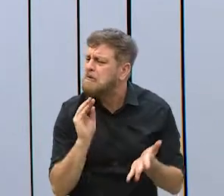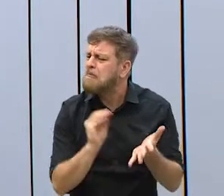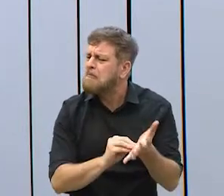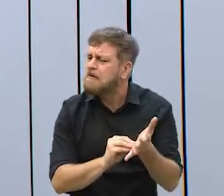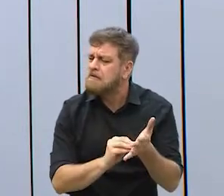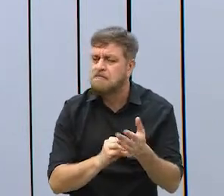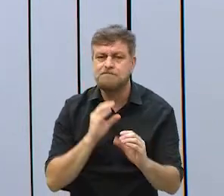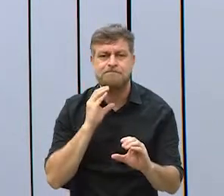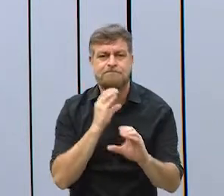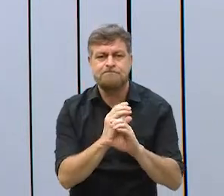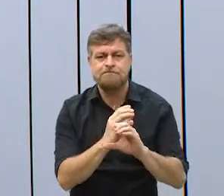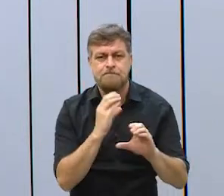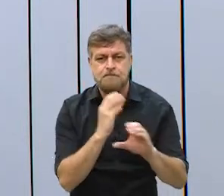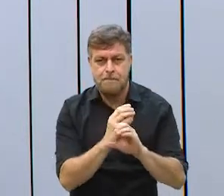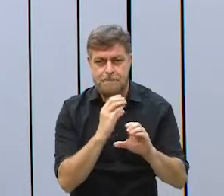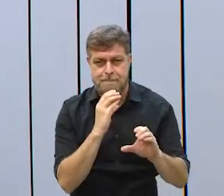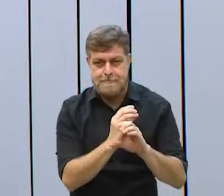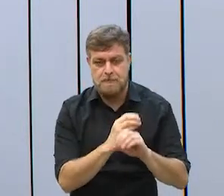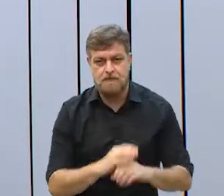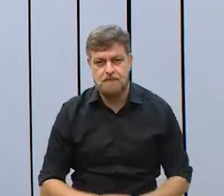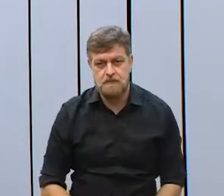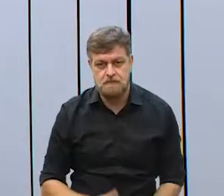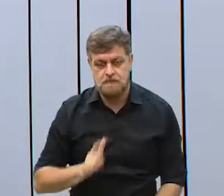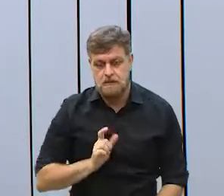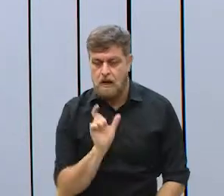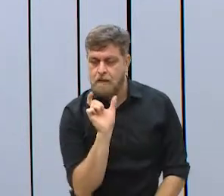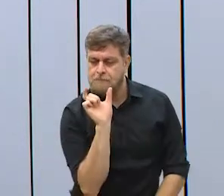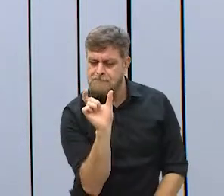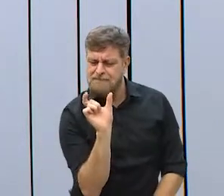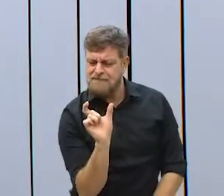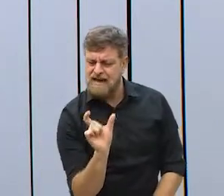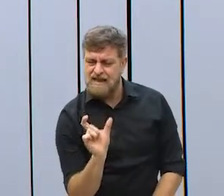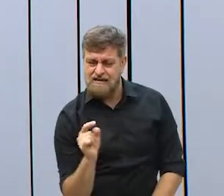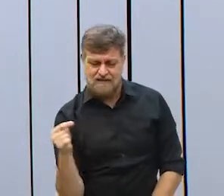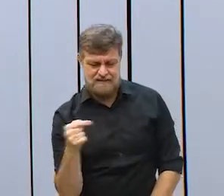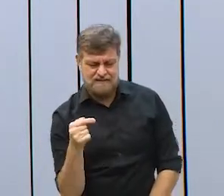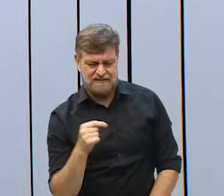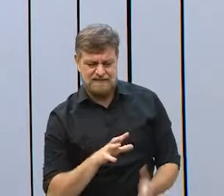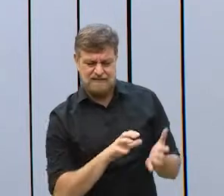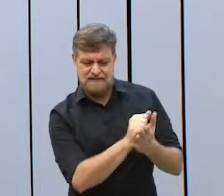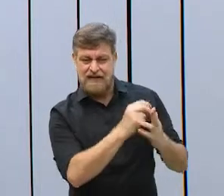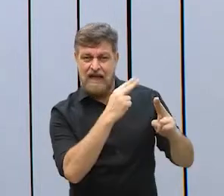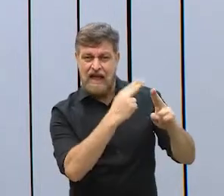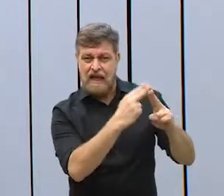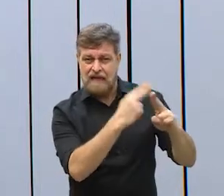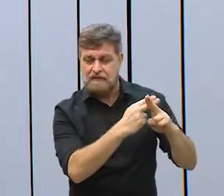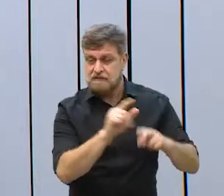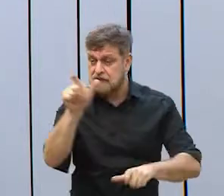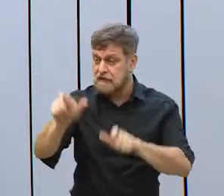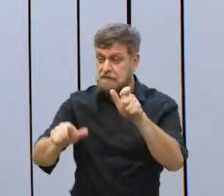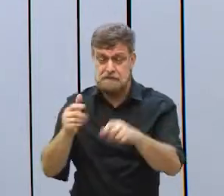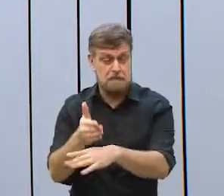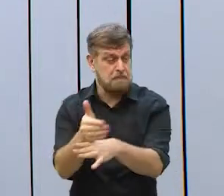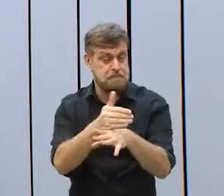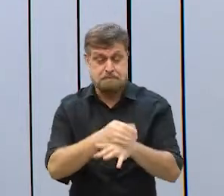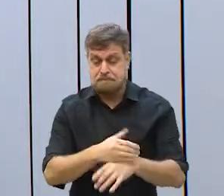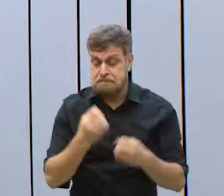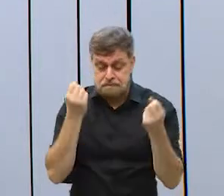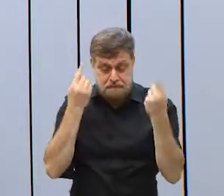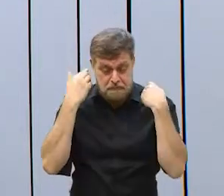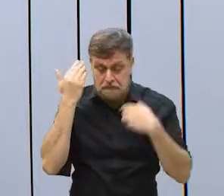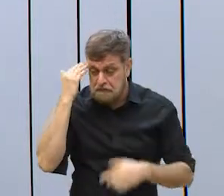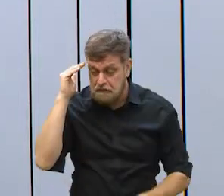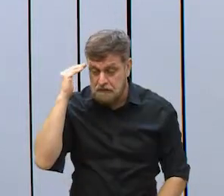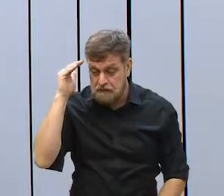nesse sentido, umas palavras que muito técnicas, né? Então tinha algumas palavras muito